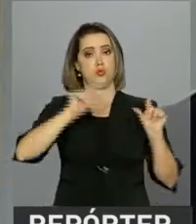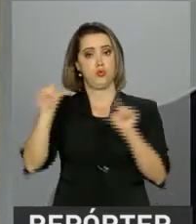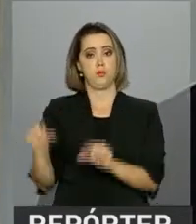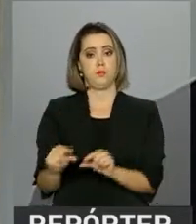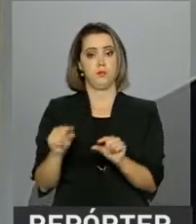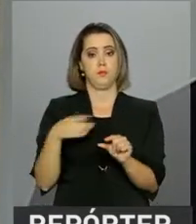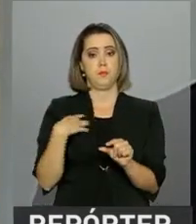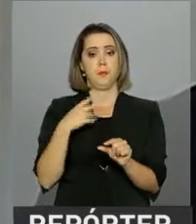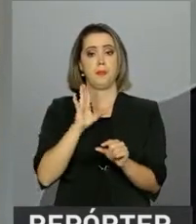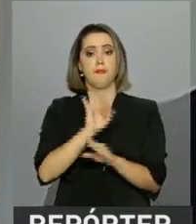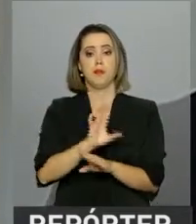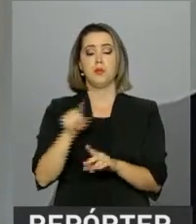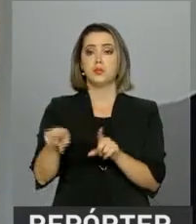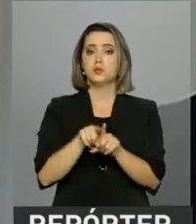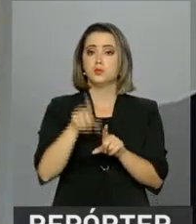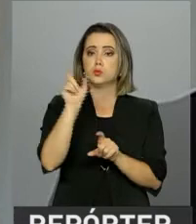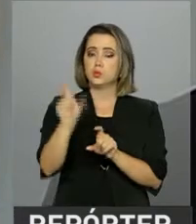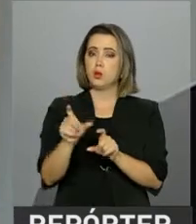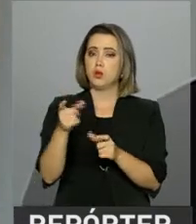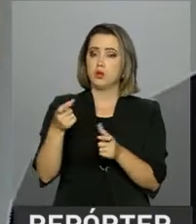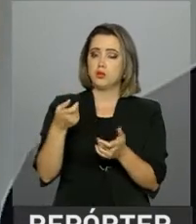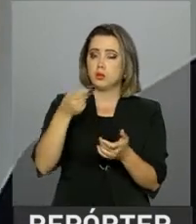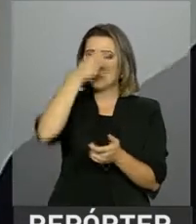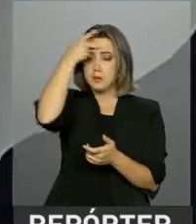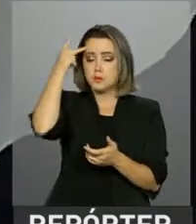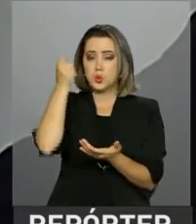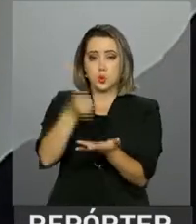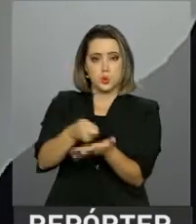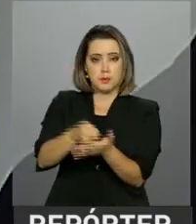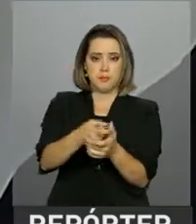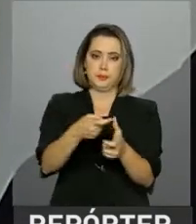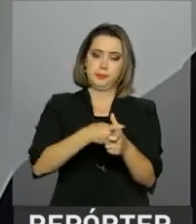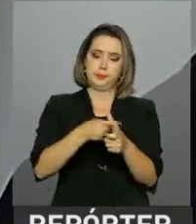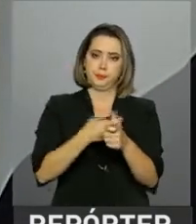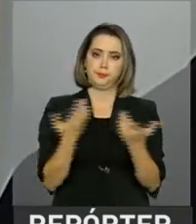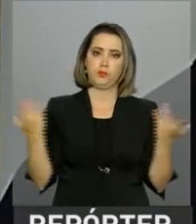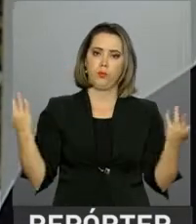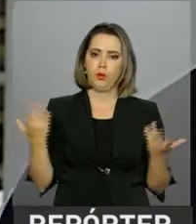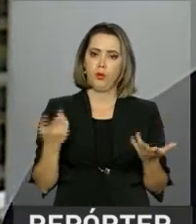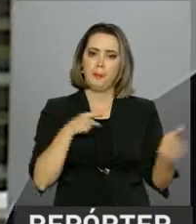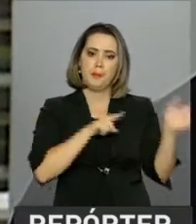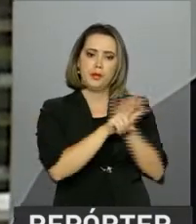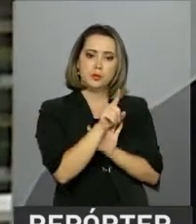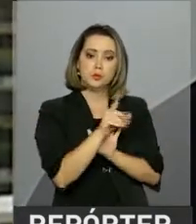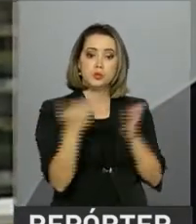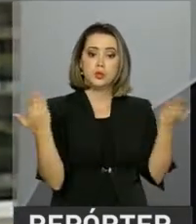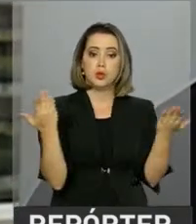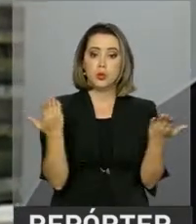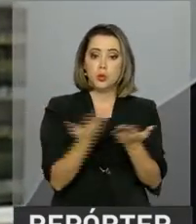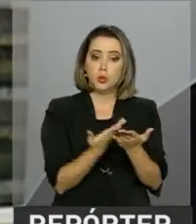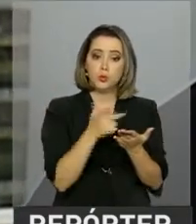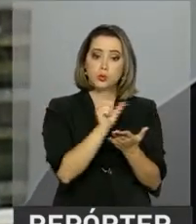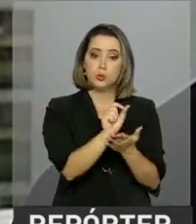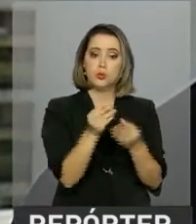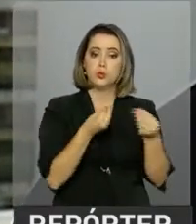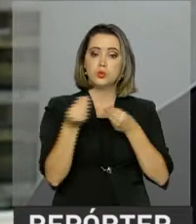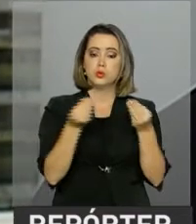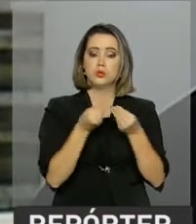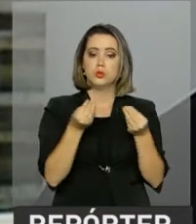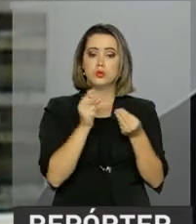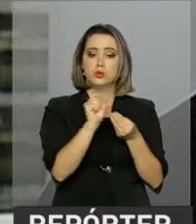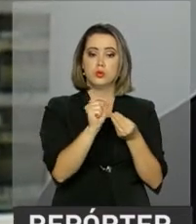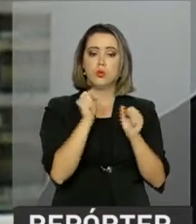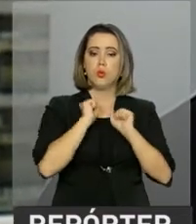de regularizar o índice de inadimplência o professor hoje as pessoas como elas vão